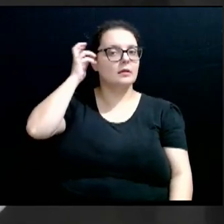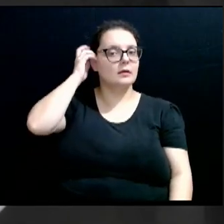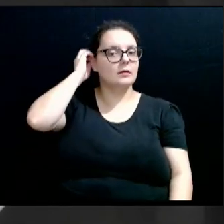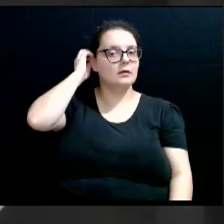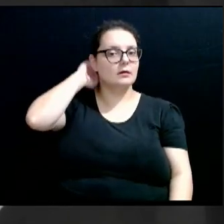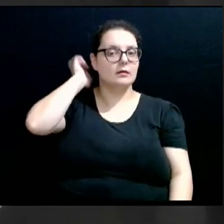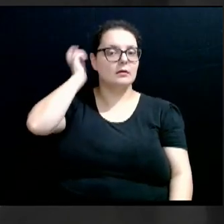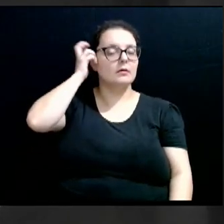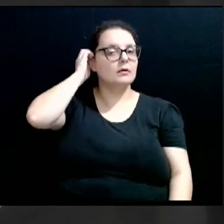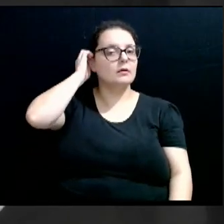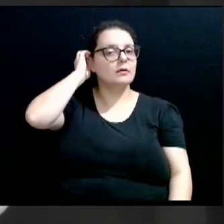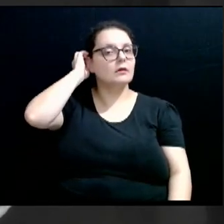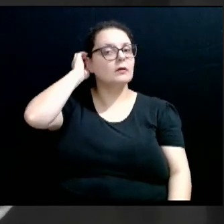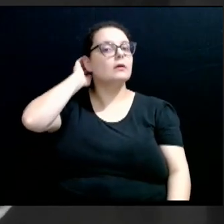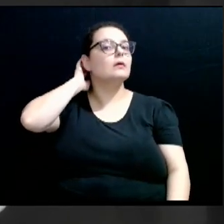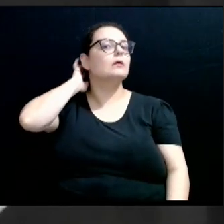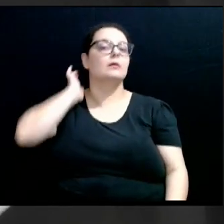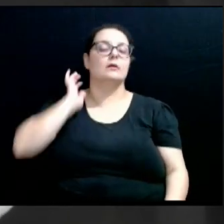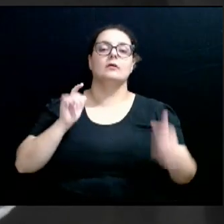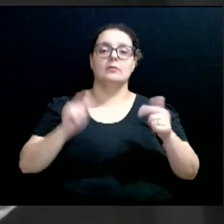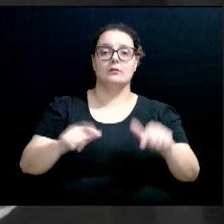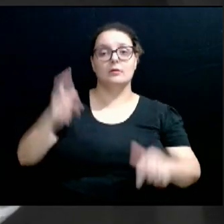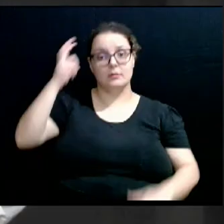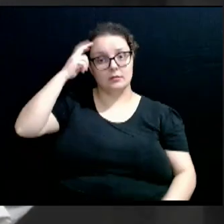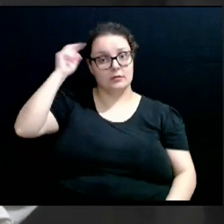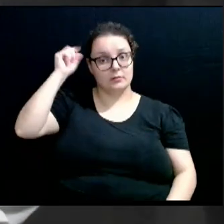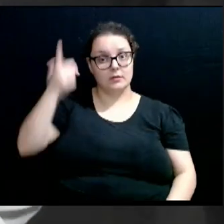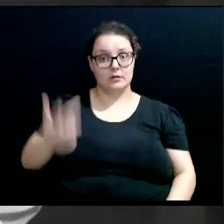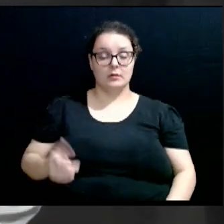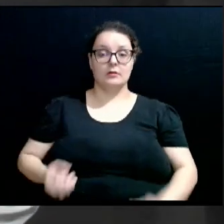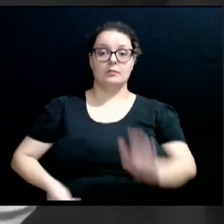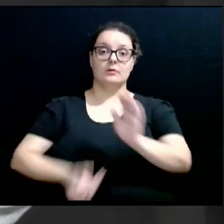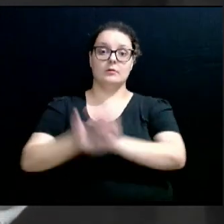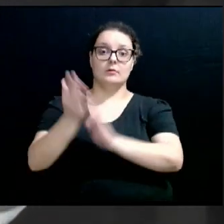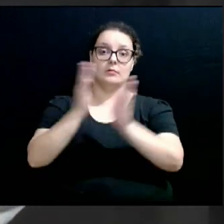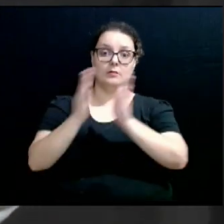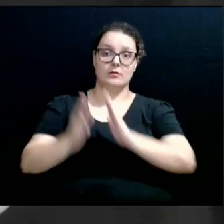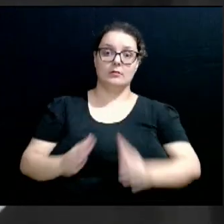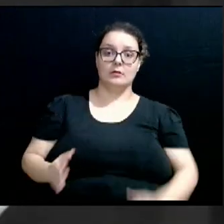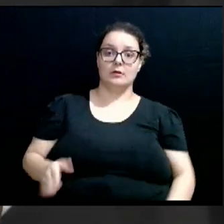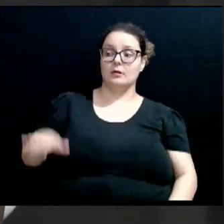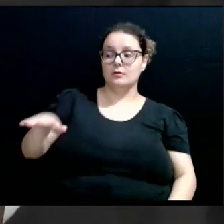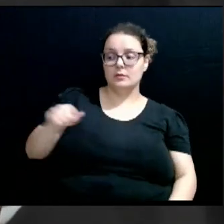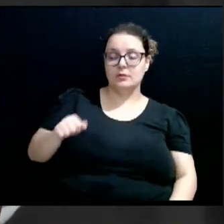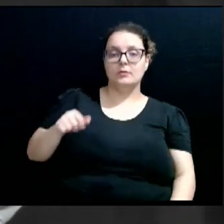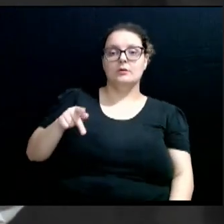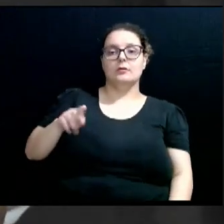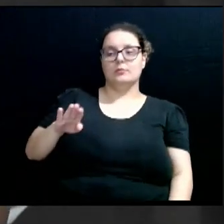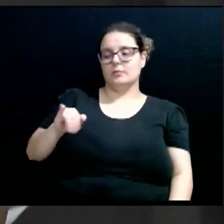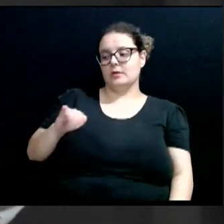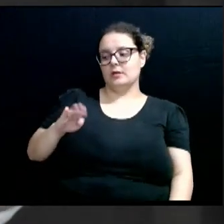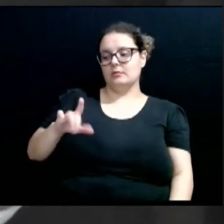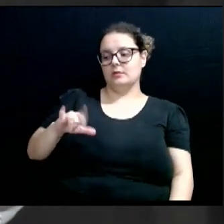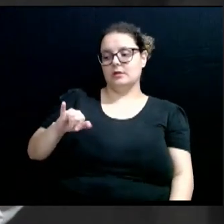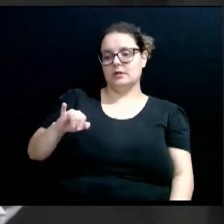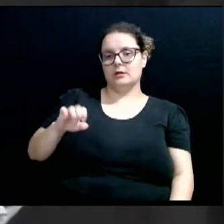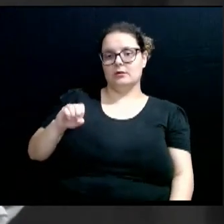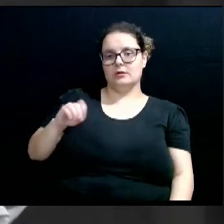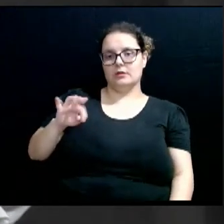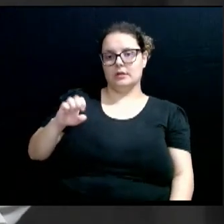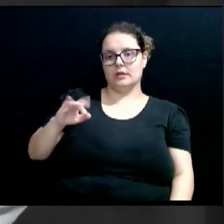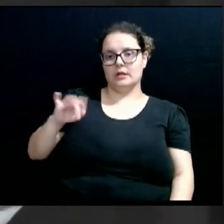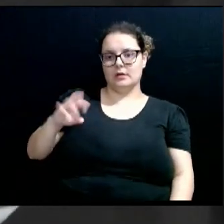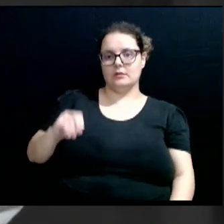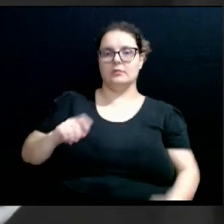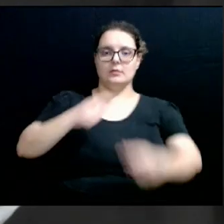também. Aí, quando eu montei a biblioteca, eles chamaram um bibliotecário da PUC para poder fazer as coisas dentro das normas